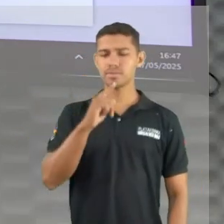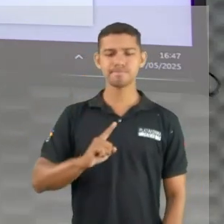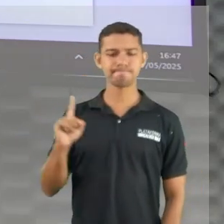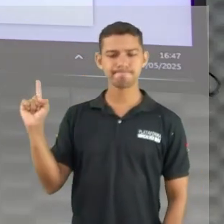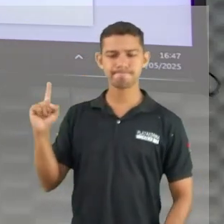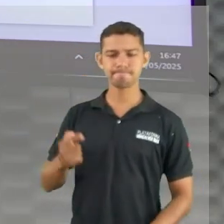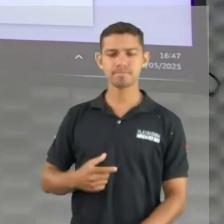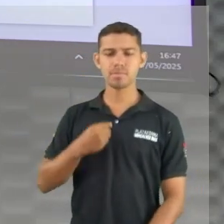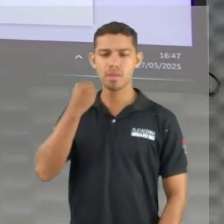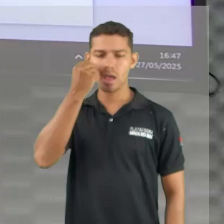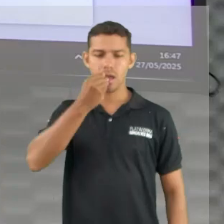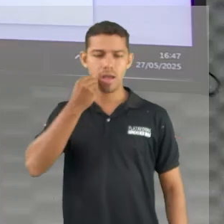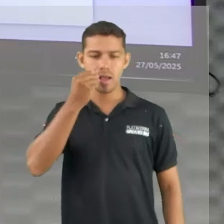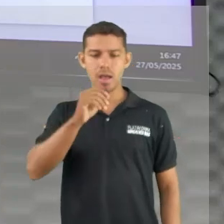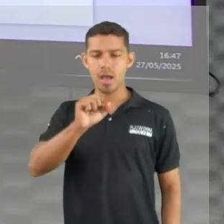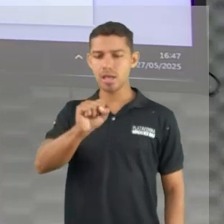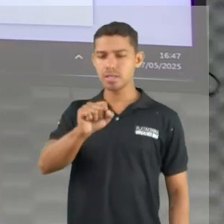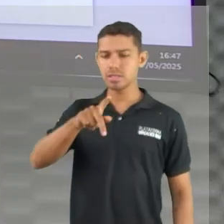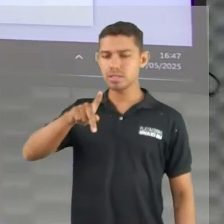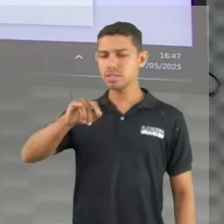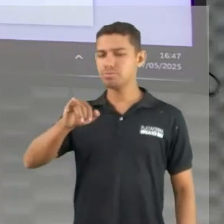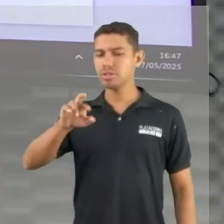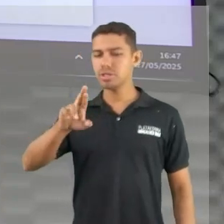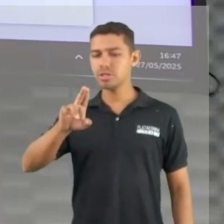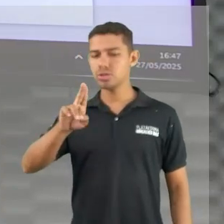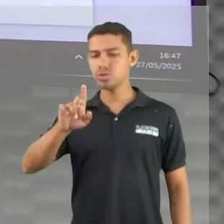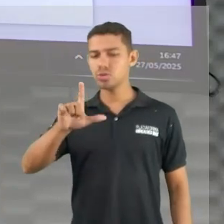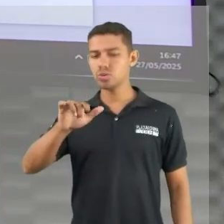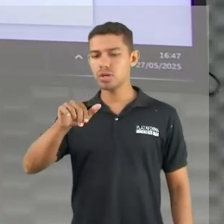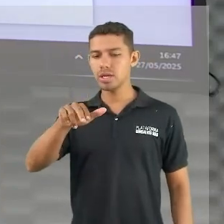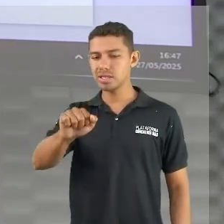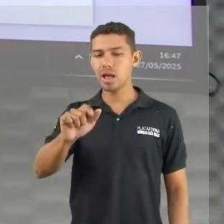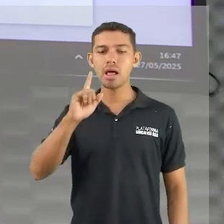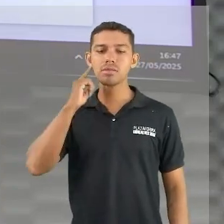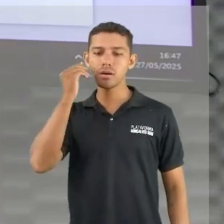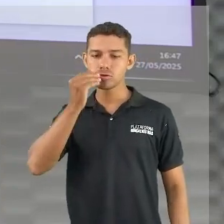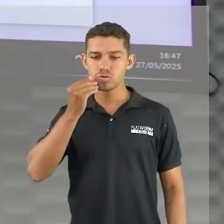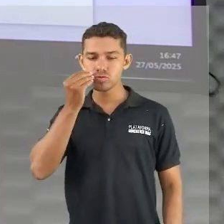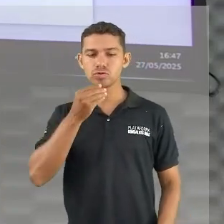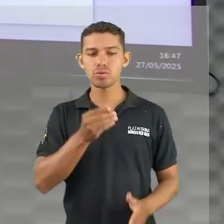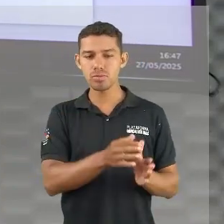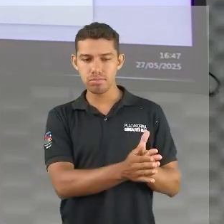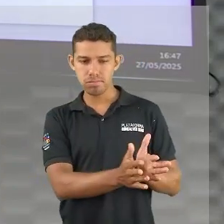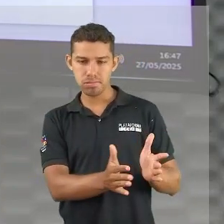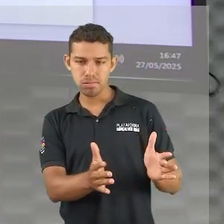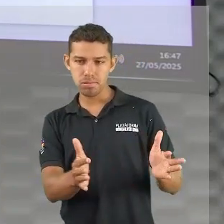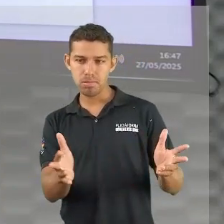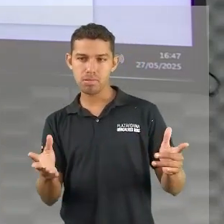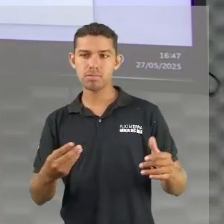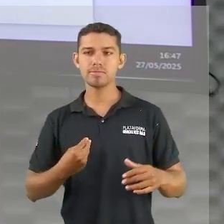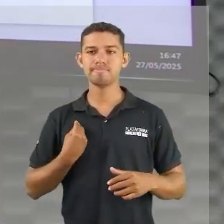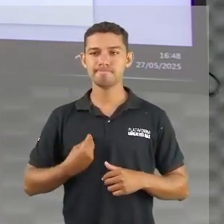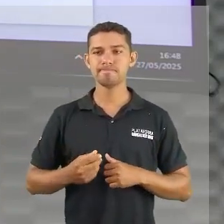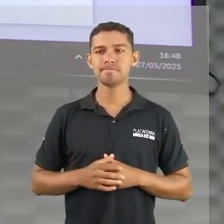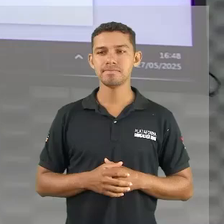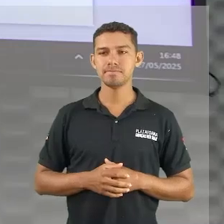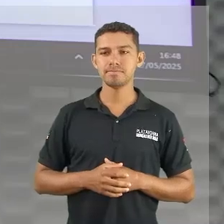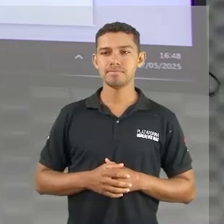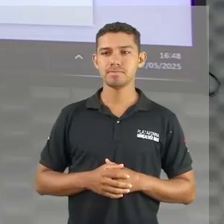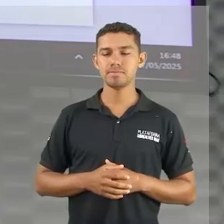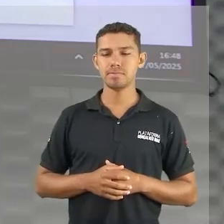exemplo, indígenas mexicanos já consumiam durante longas viagens,